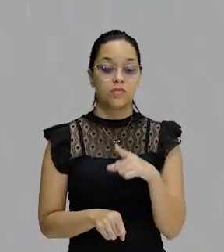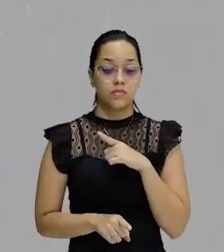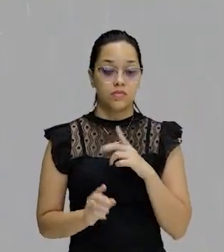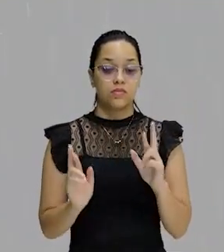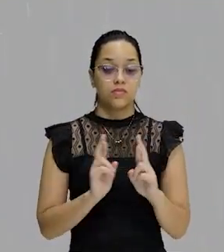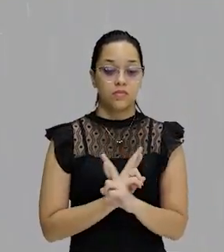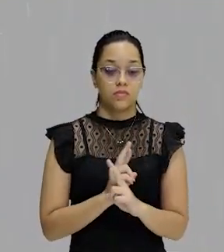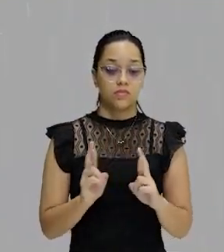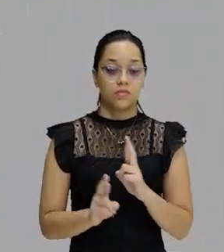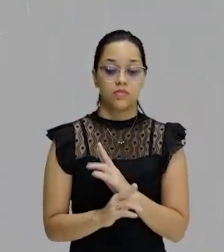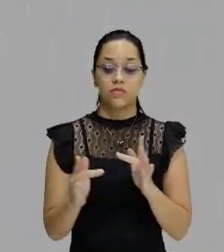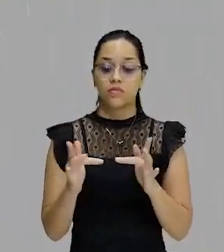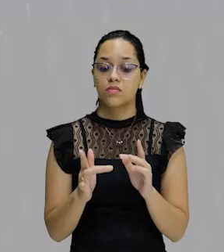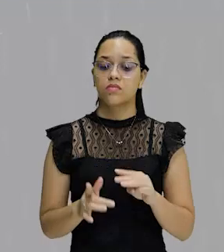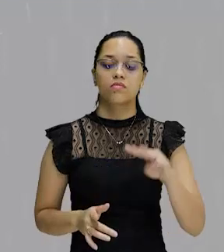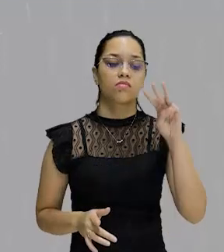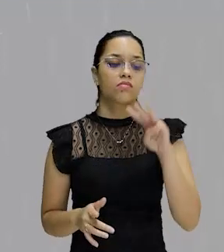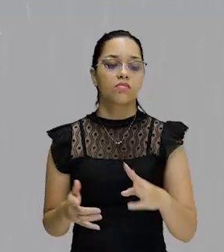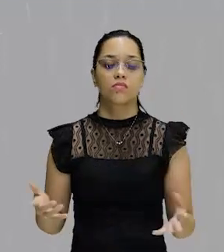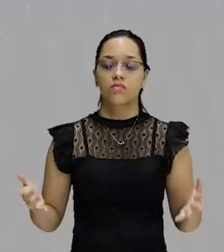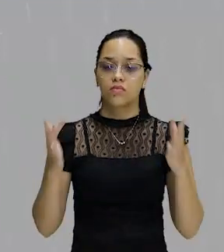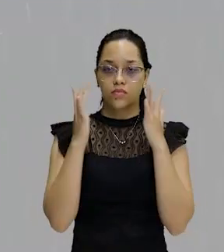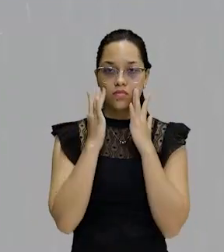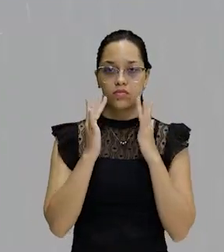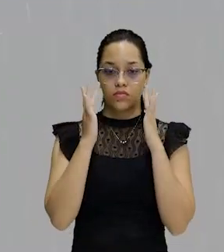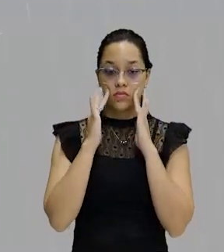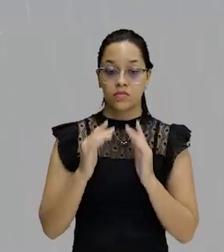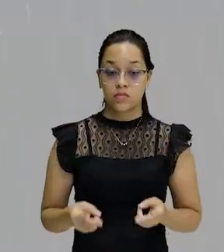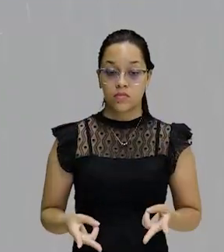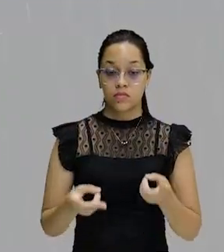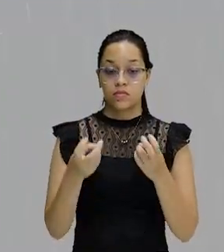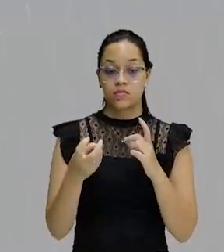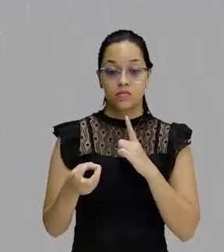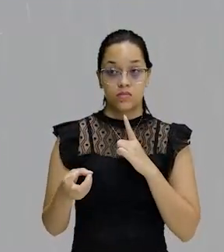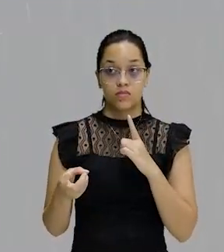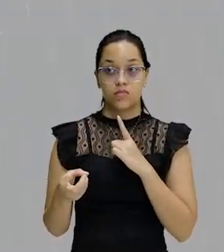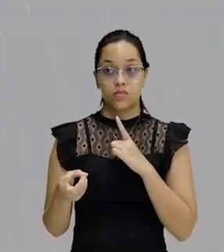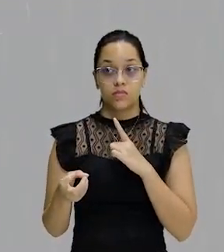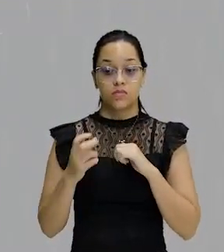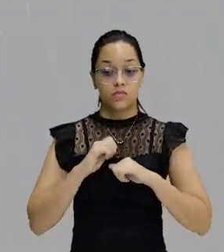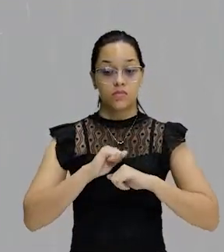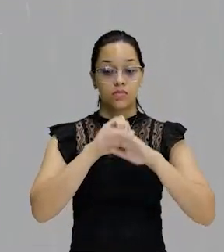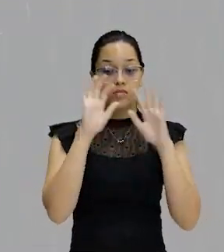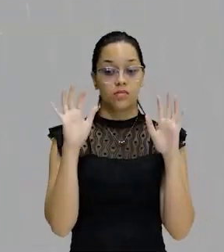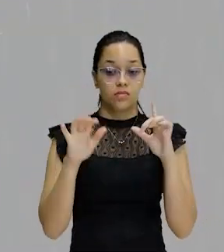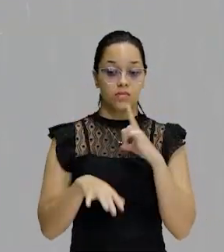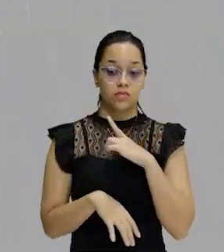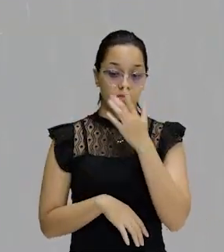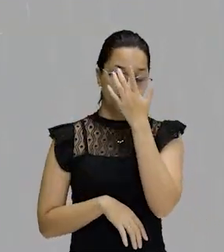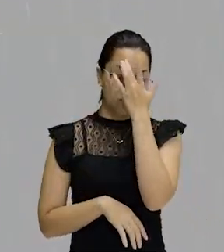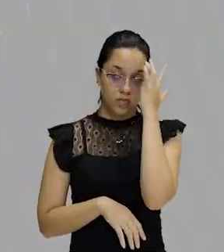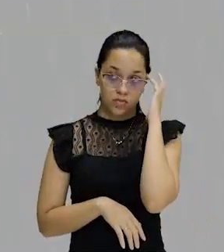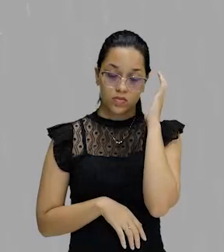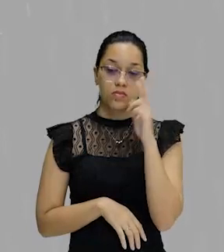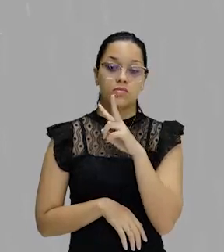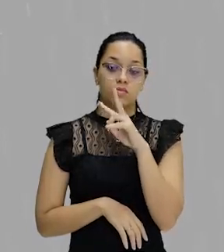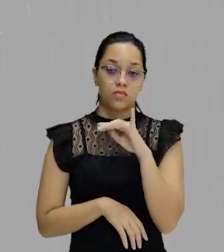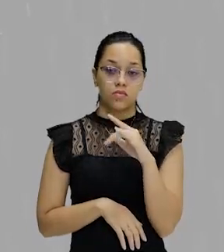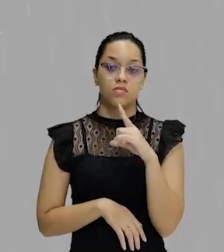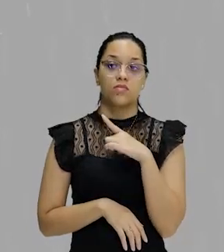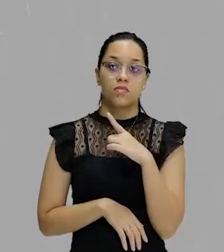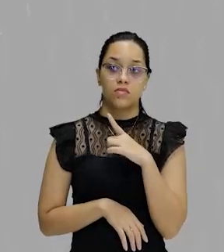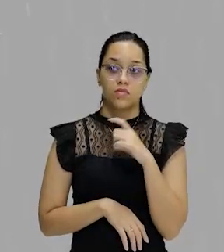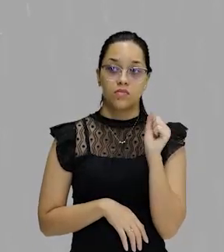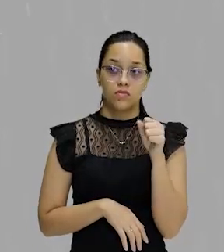relação íntima com quem? Com a arte. Observe que claramente ele mostra que os cientistas eles vão se